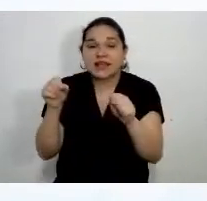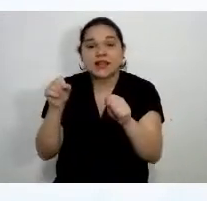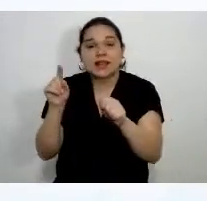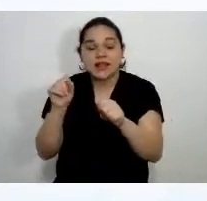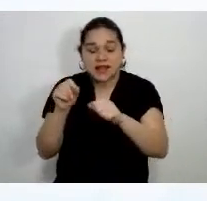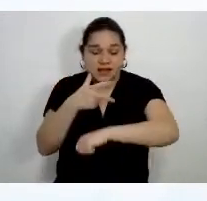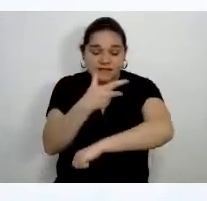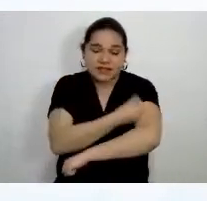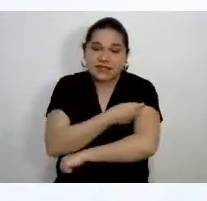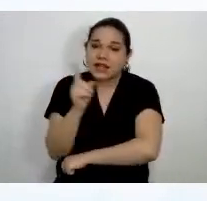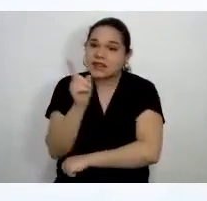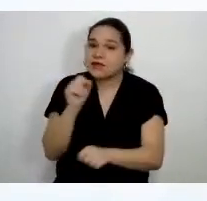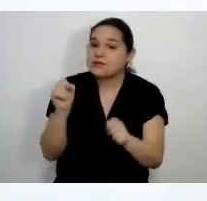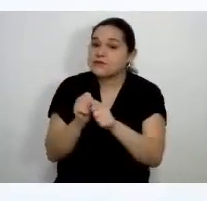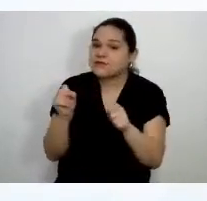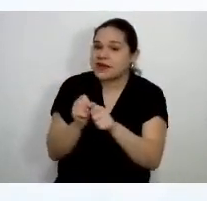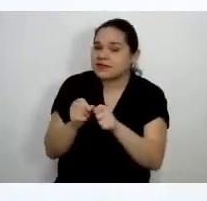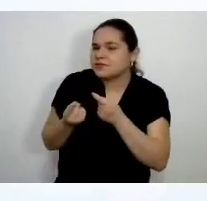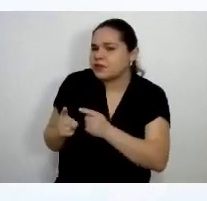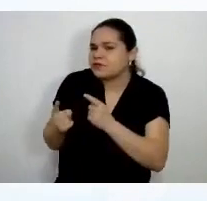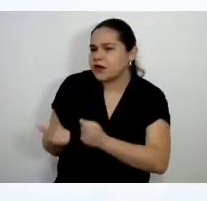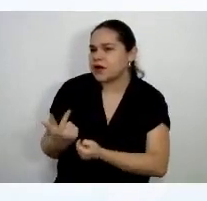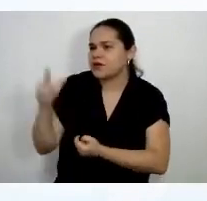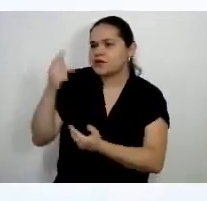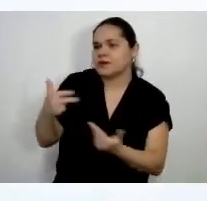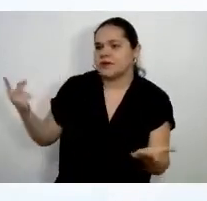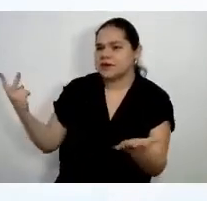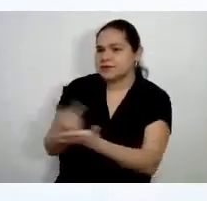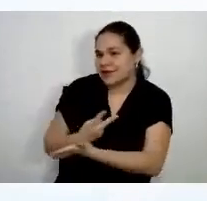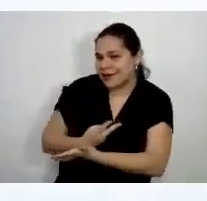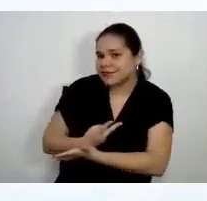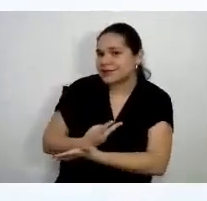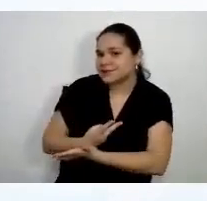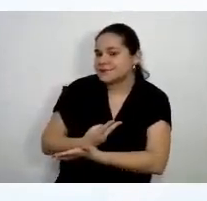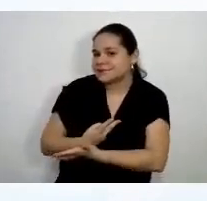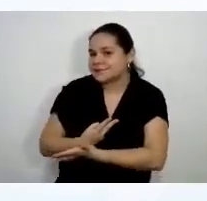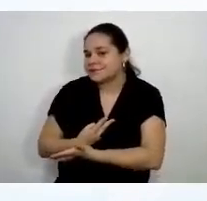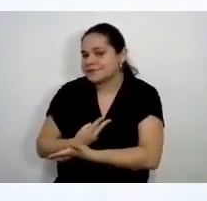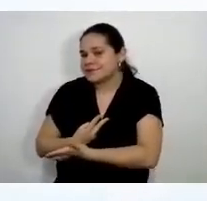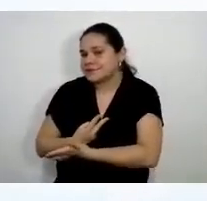provocar efeitos colaterais, né? Então,